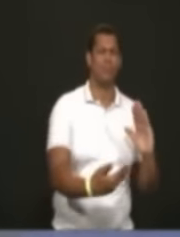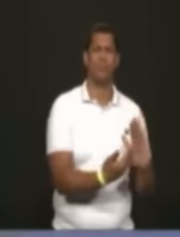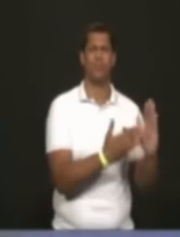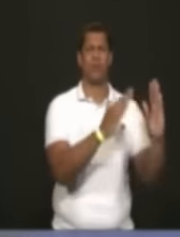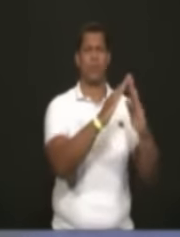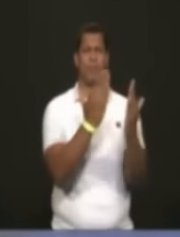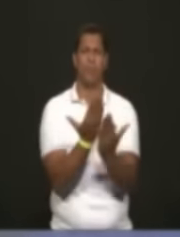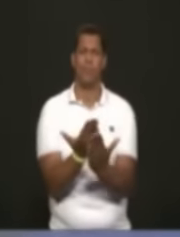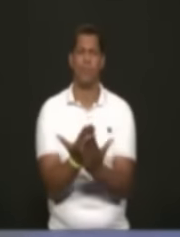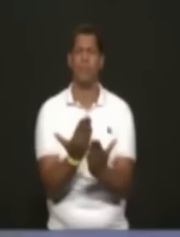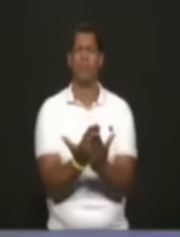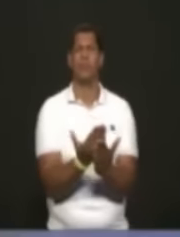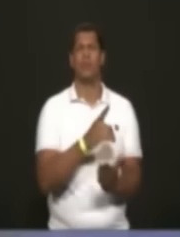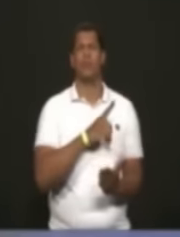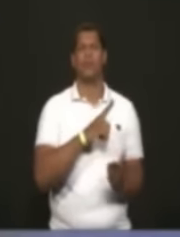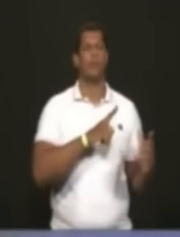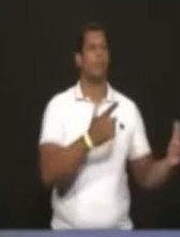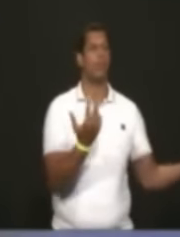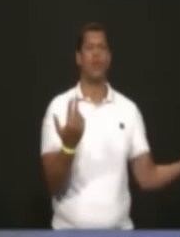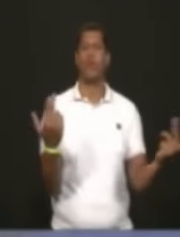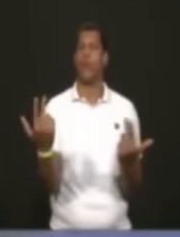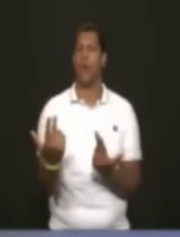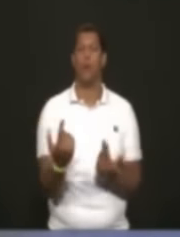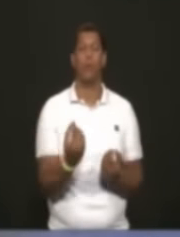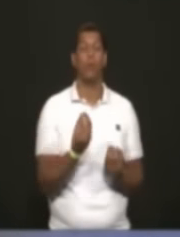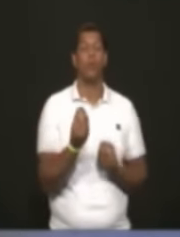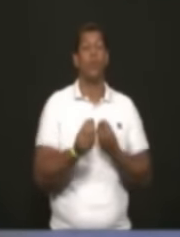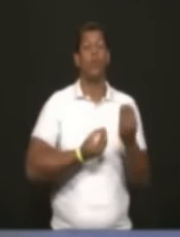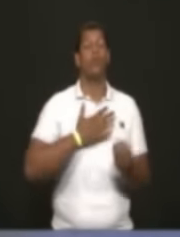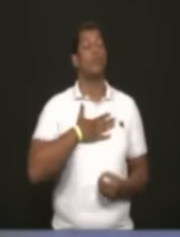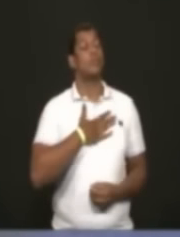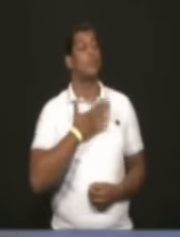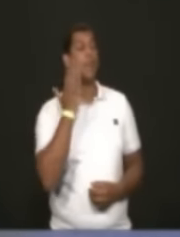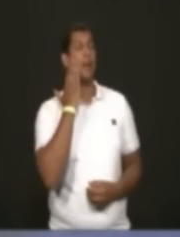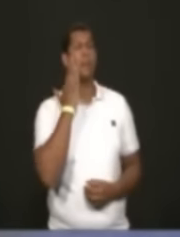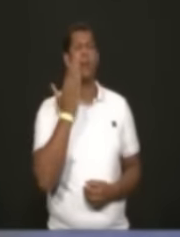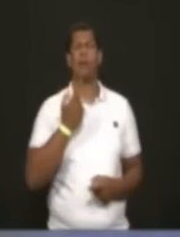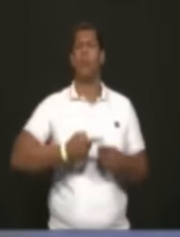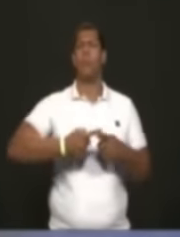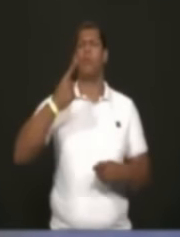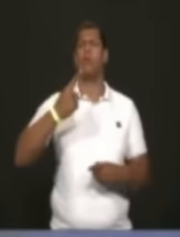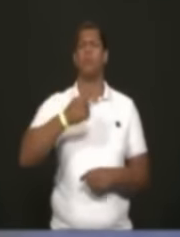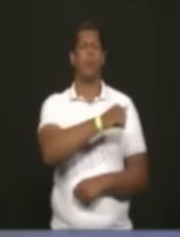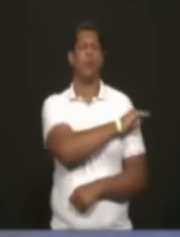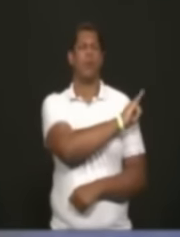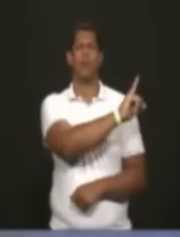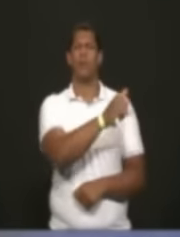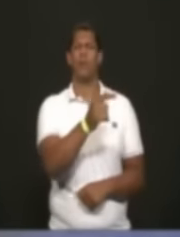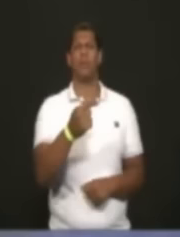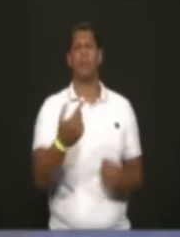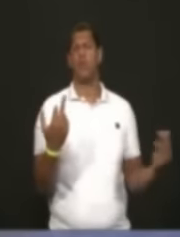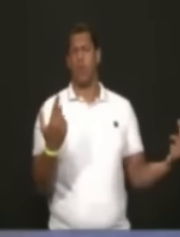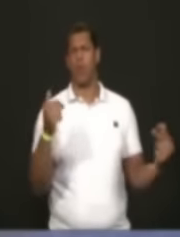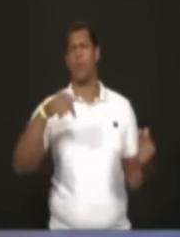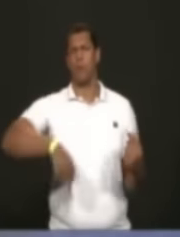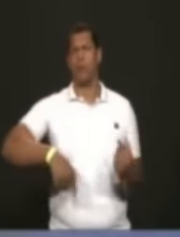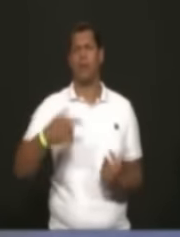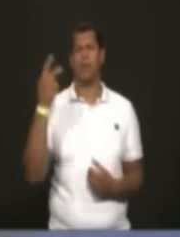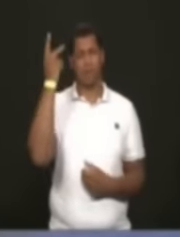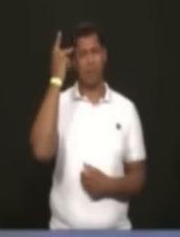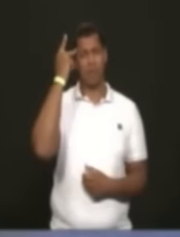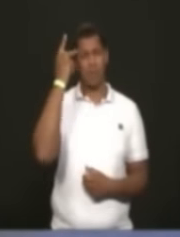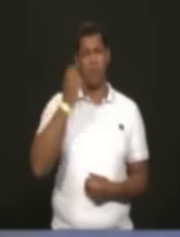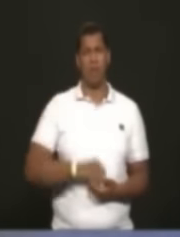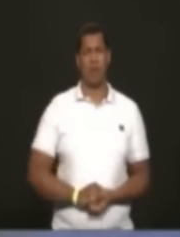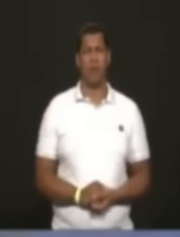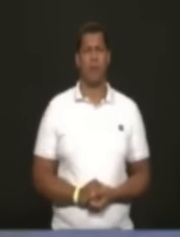mesmo. Gostaria de saber do senhor e da senhora se proibiria o uso de celular nas escolas, em sua gestão, nas escolas municipais